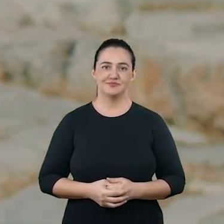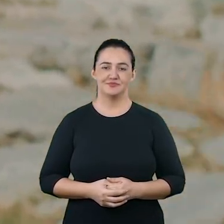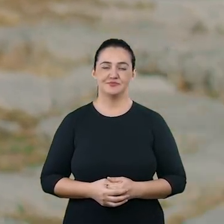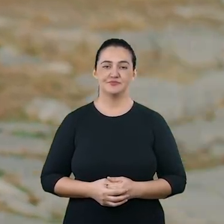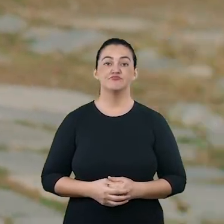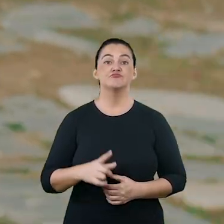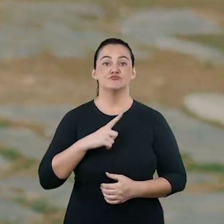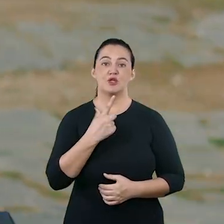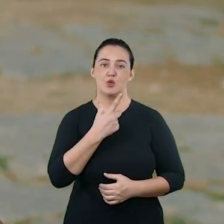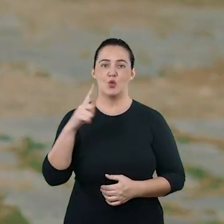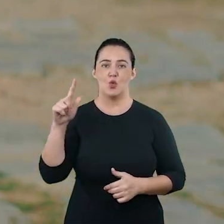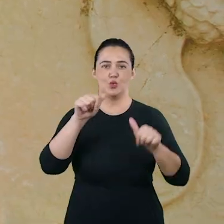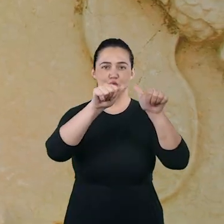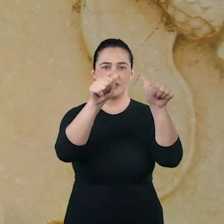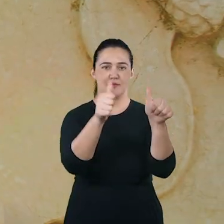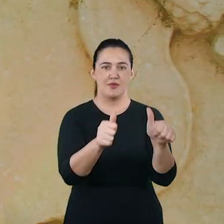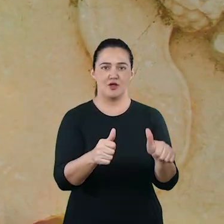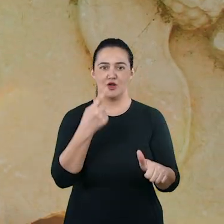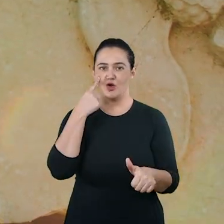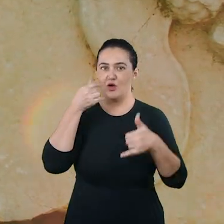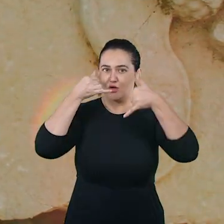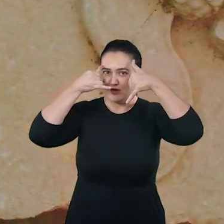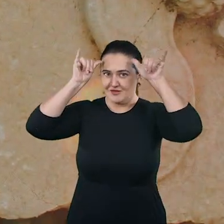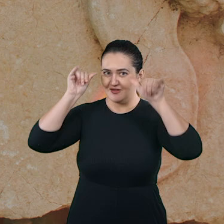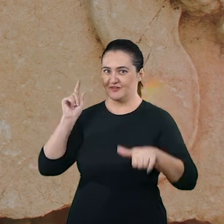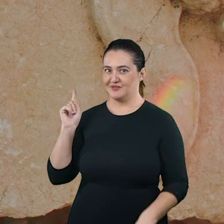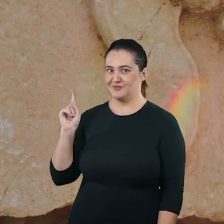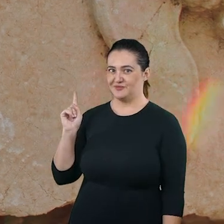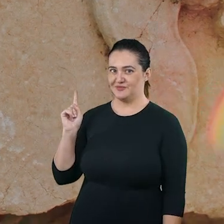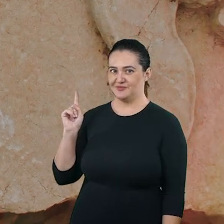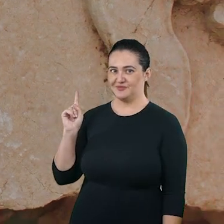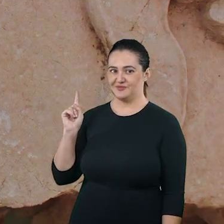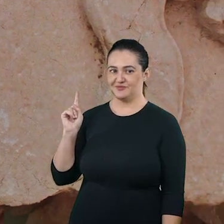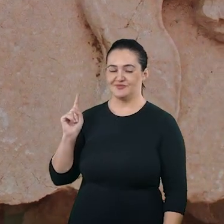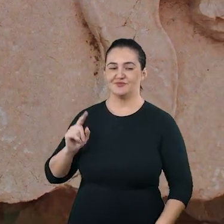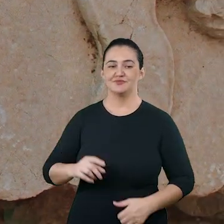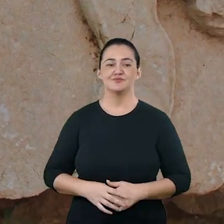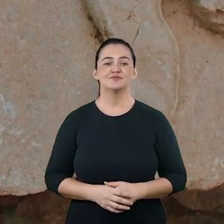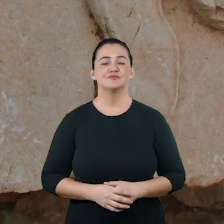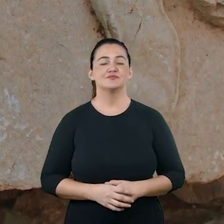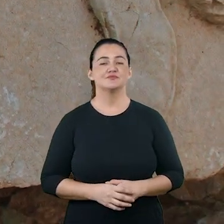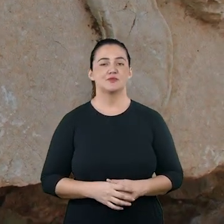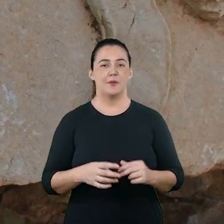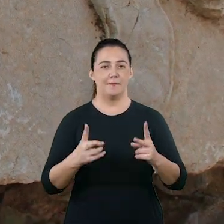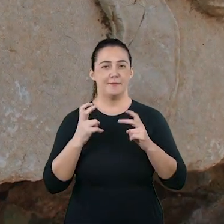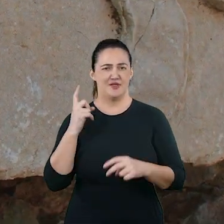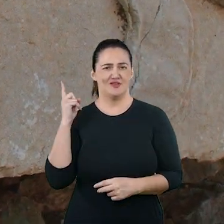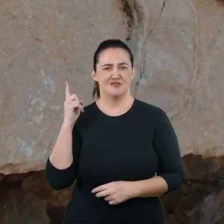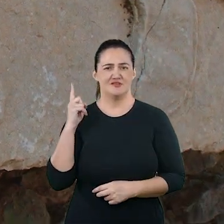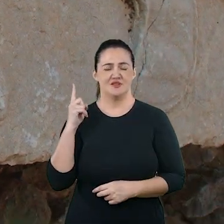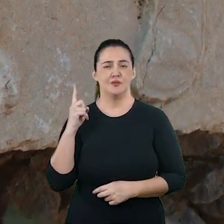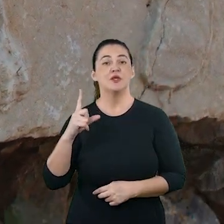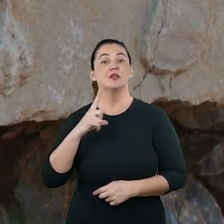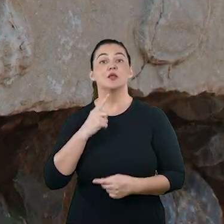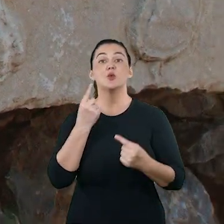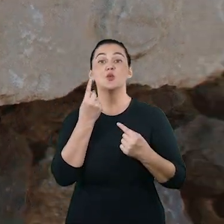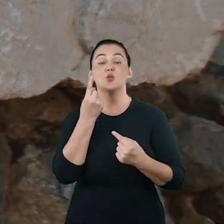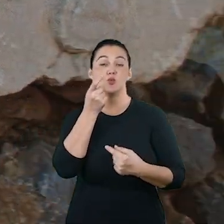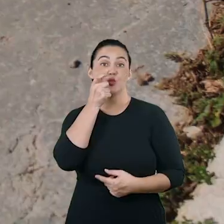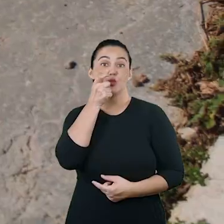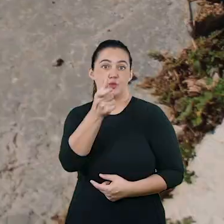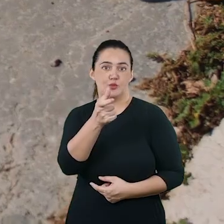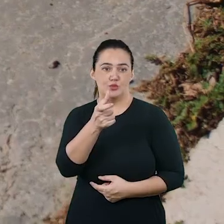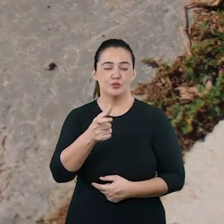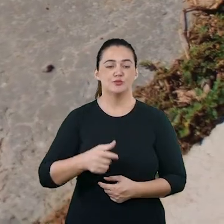Eu tenho outra imagem do Taurobolium aqui, você está vendo? E aqui eu tenho uma coisa interessante para mostrar para